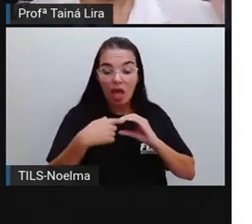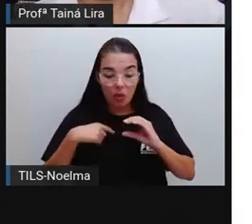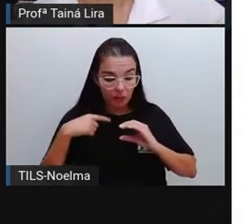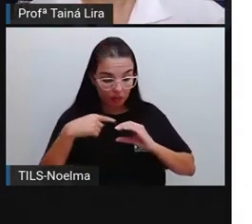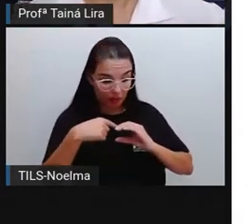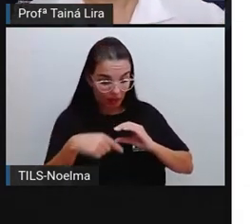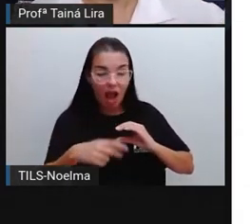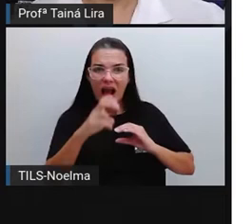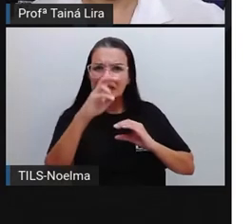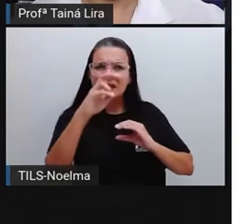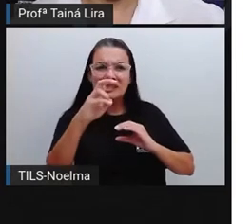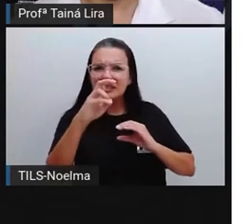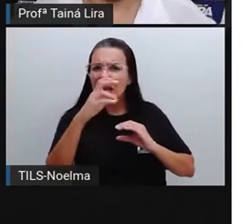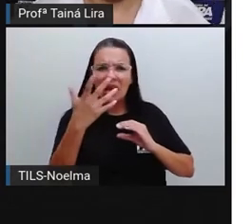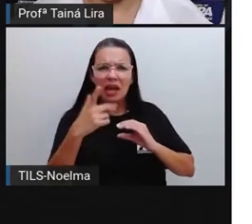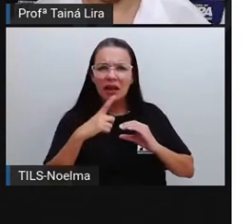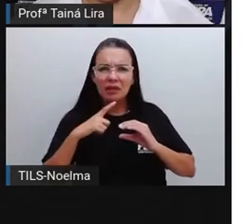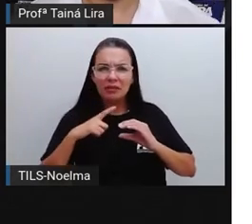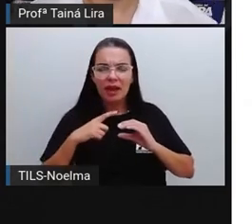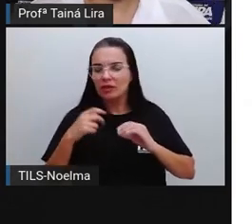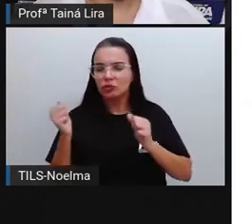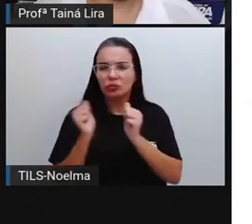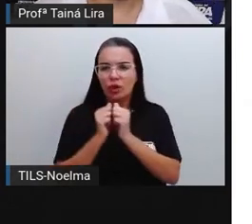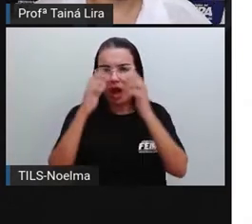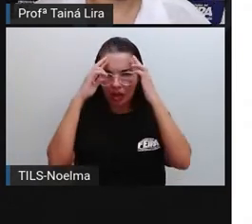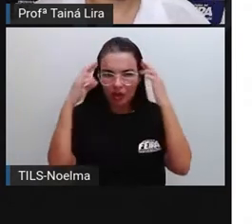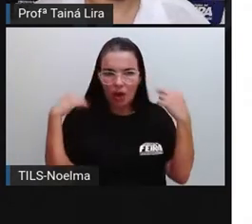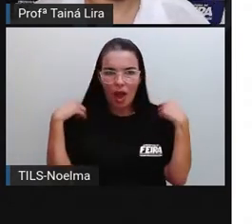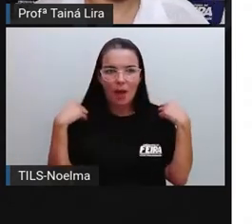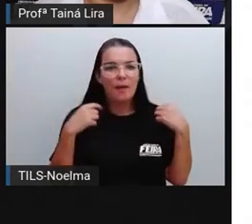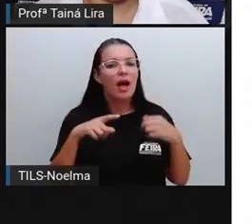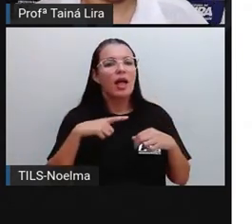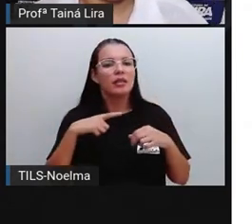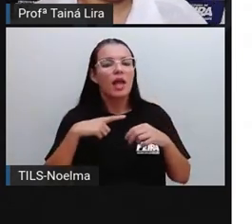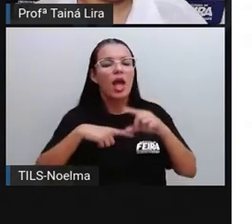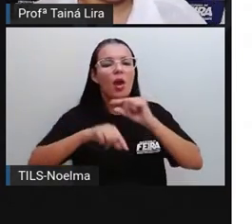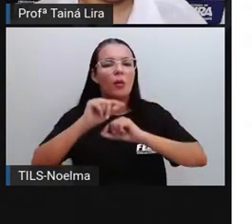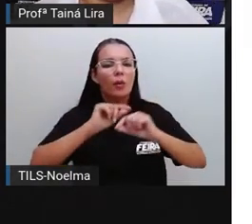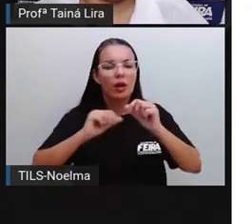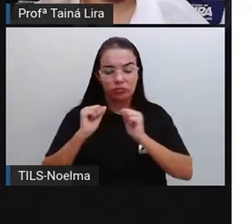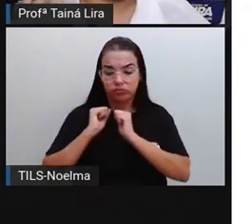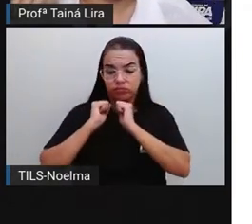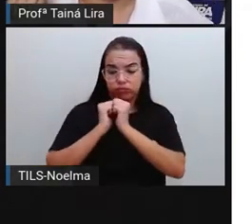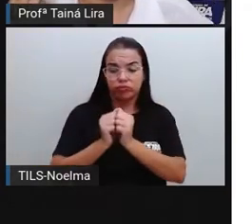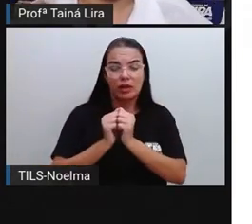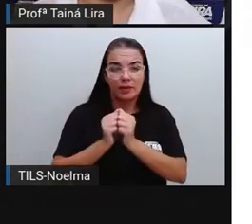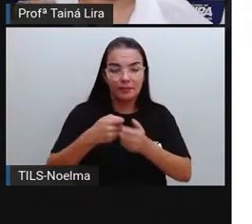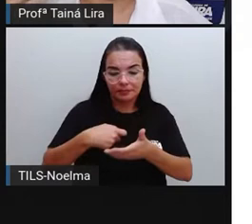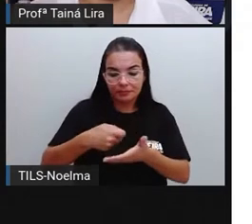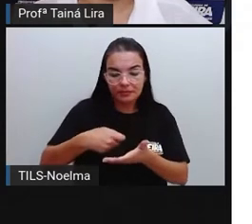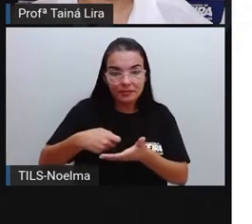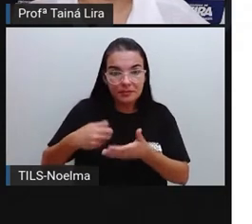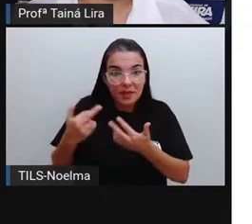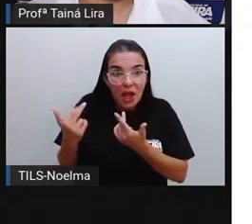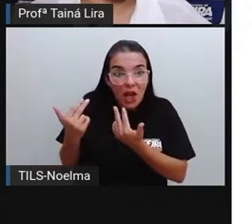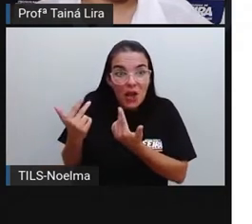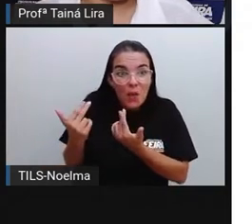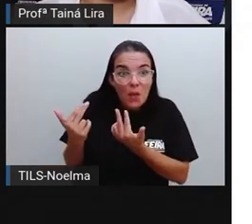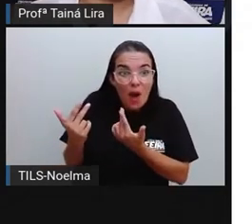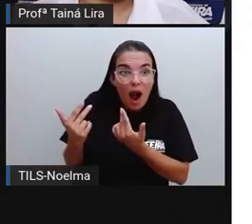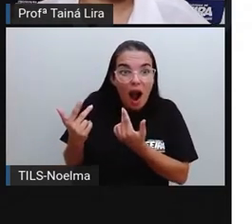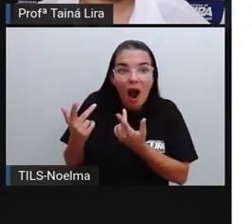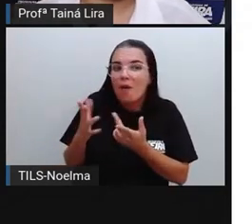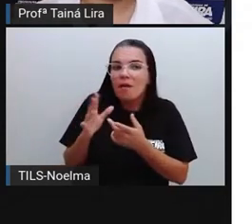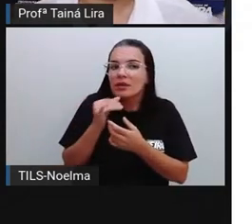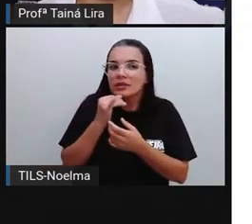comigo. E eu estiver jogando, né, com Noelma e a carta do monte que está comigo for do naipe de